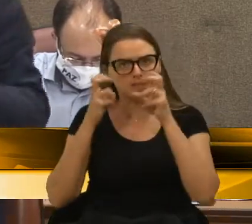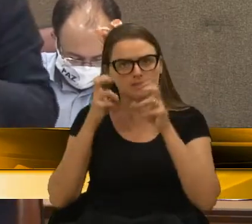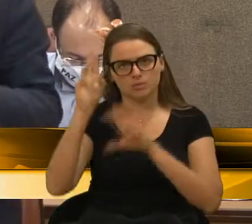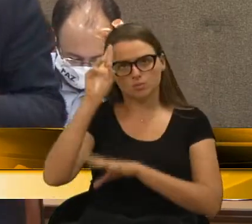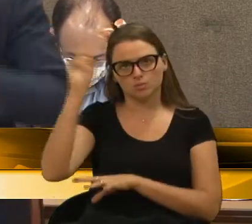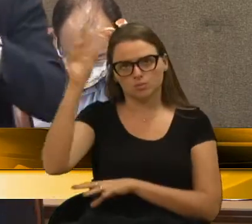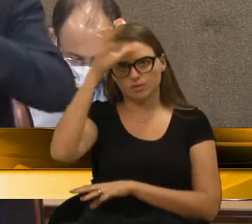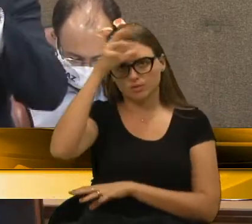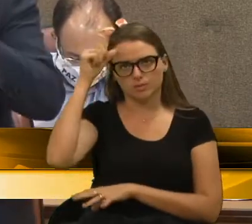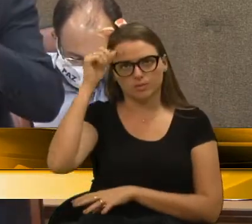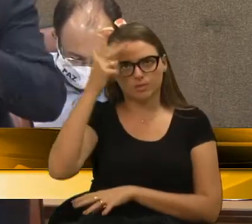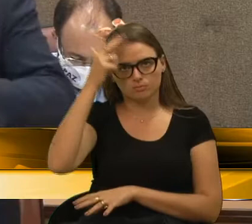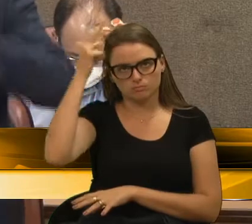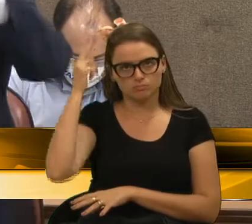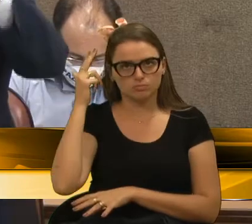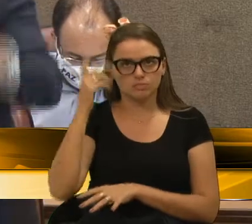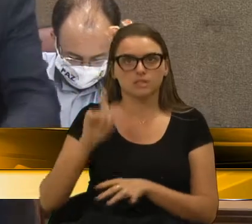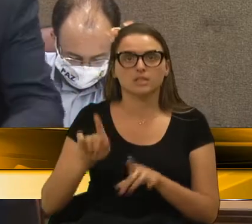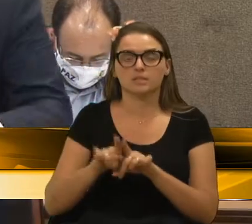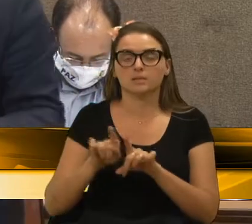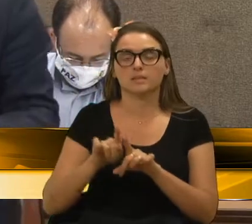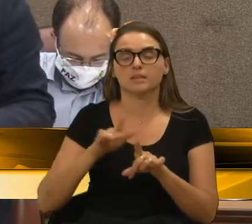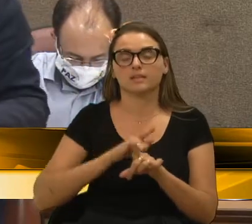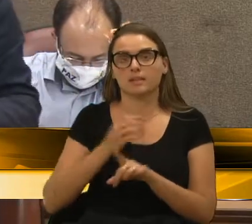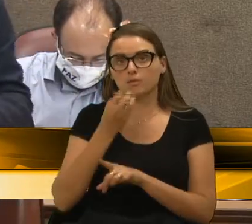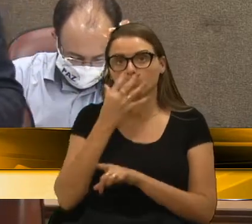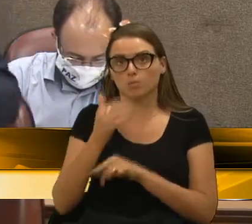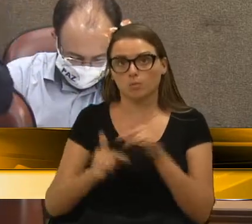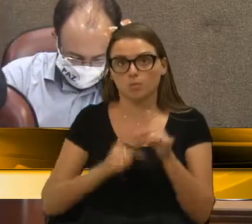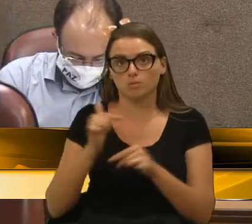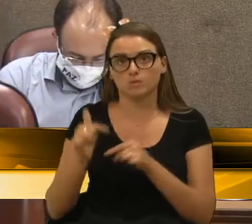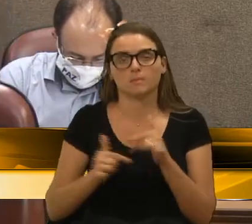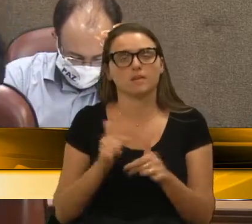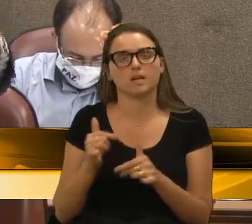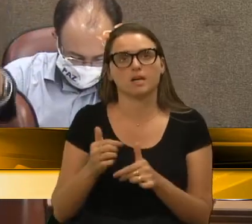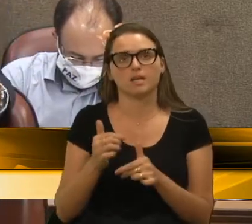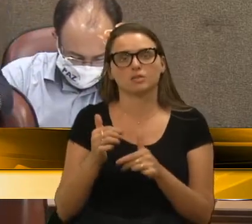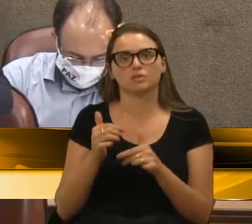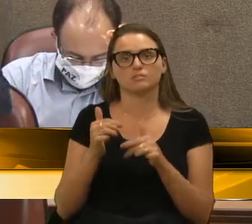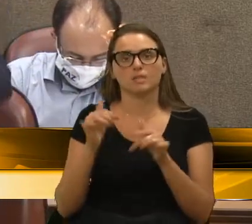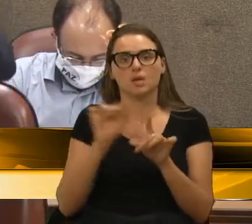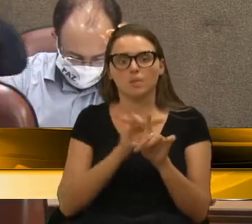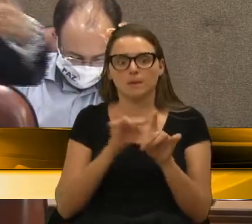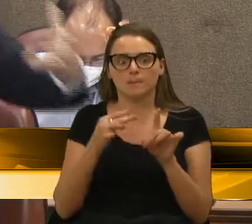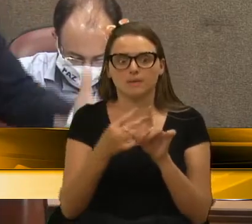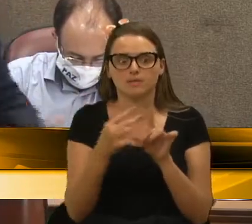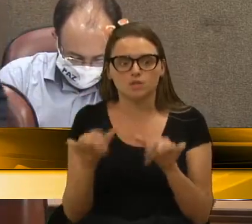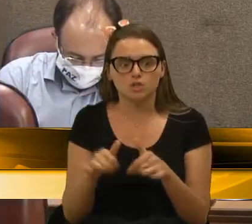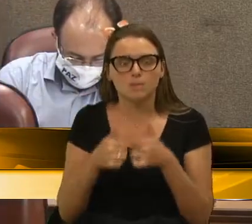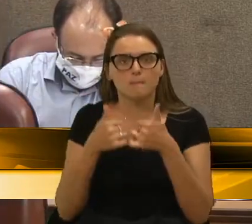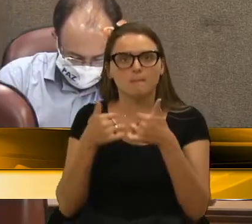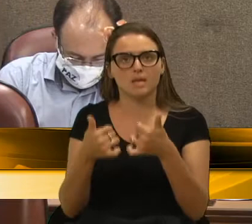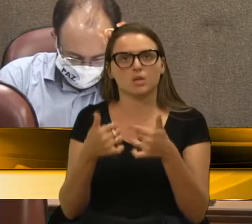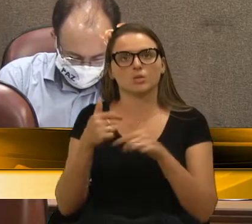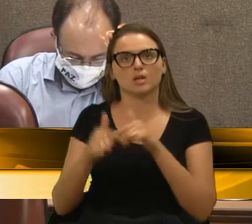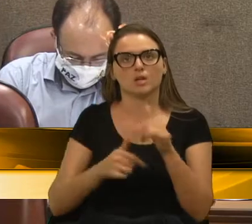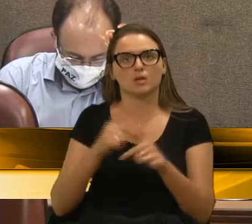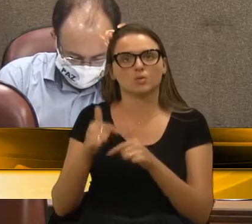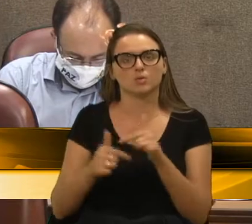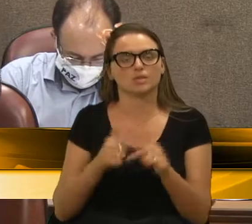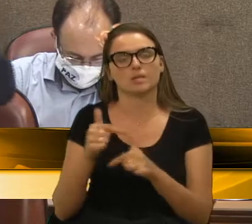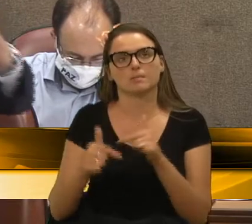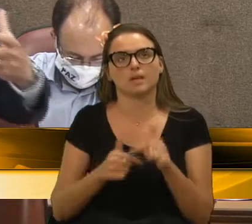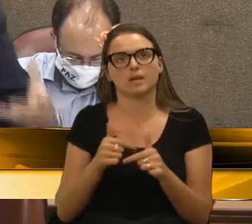e sua equipe também teve a boa-fé, né, vislumbrou melhorar os serviços, né,